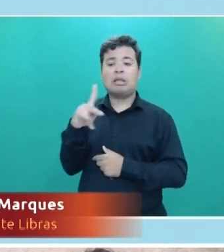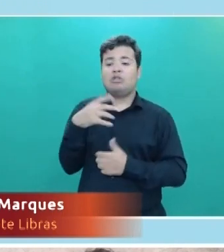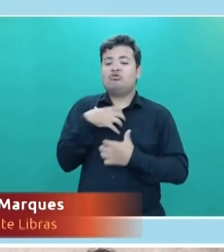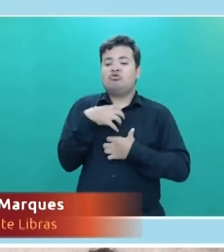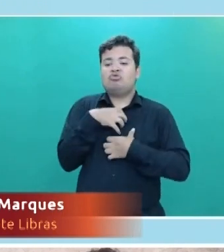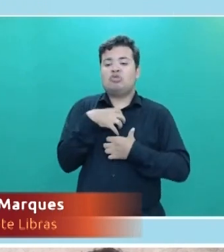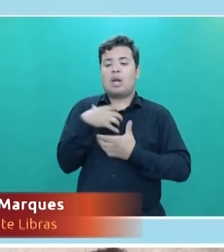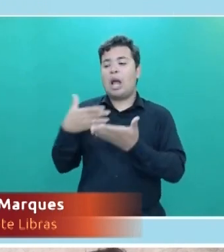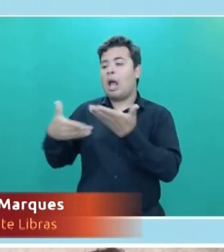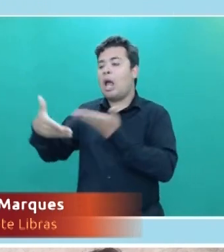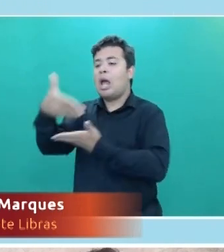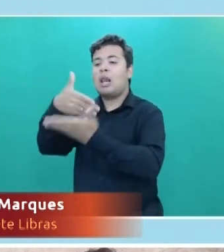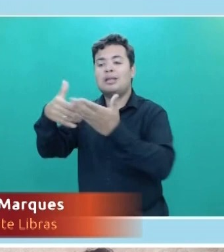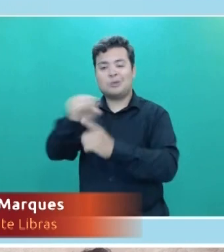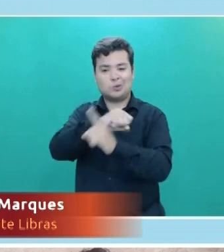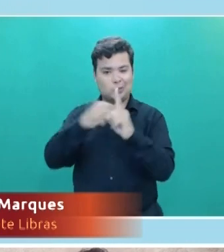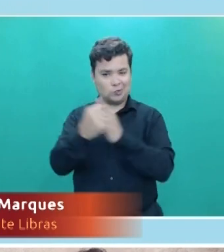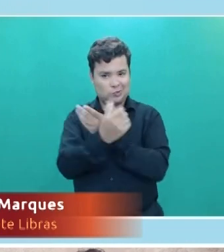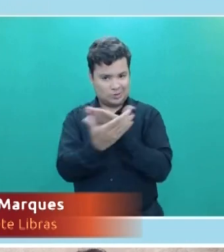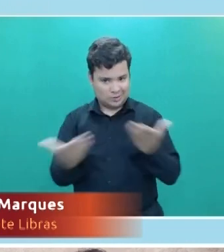relações que estabelecem em sociedade.